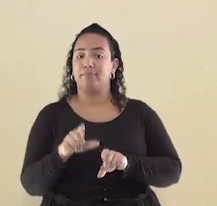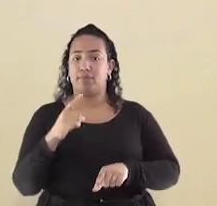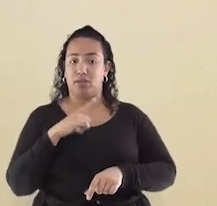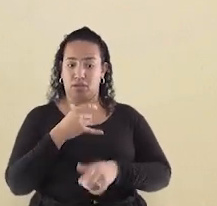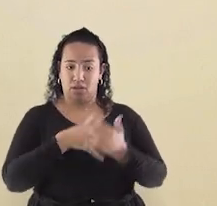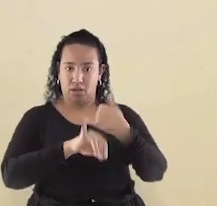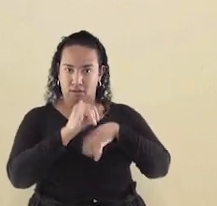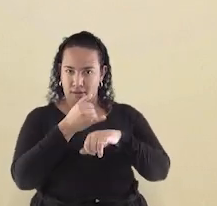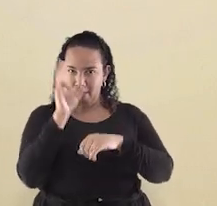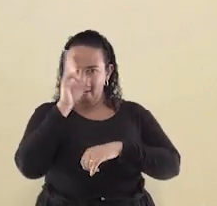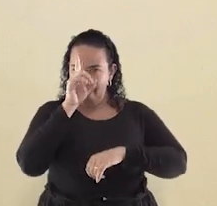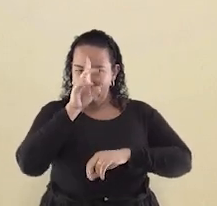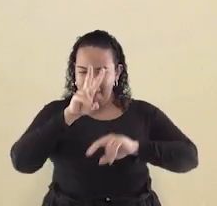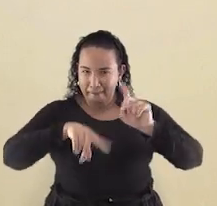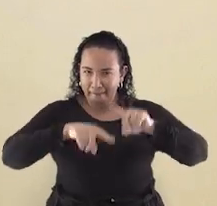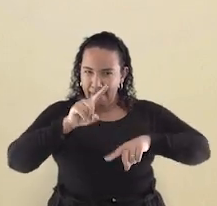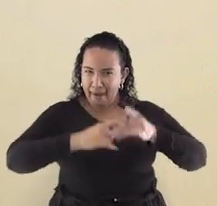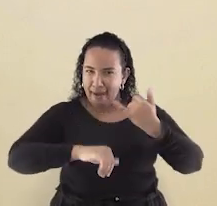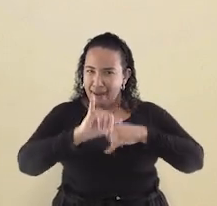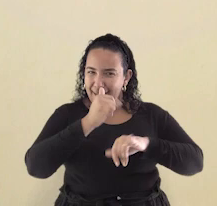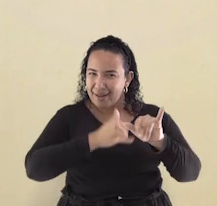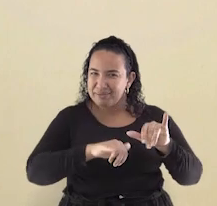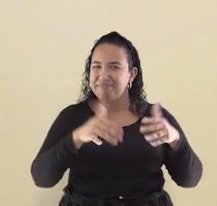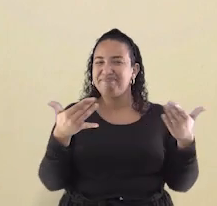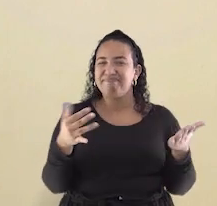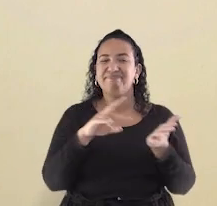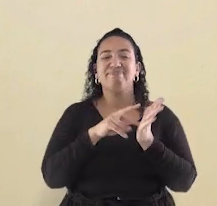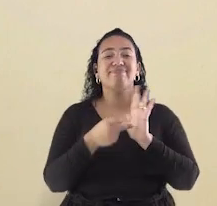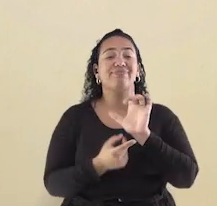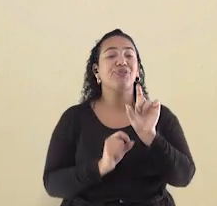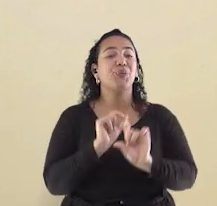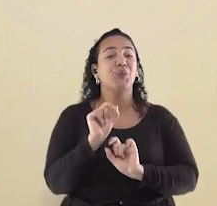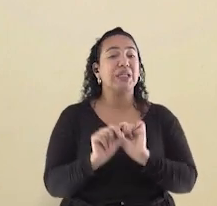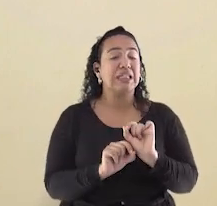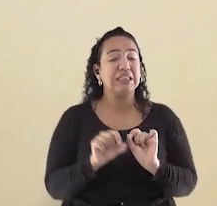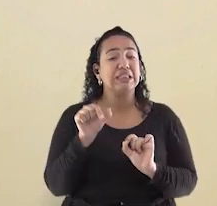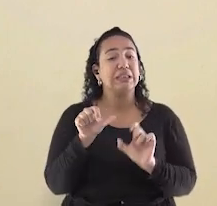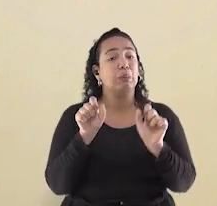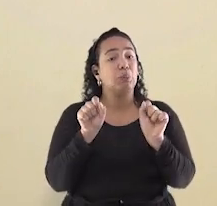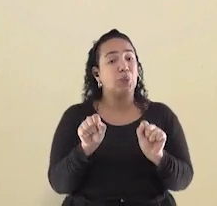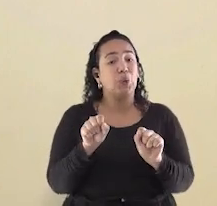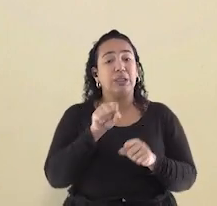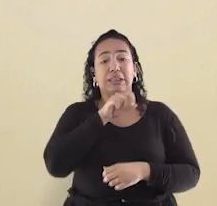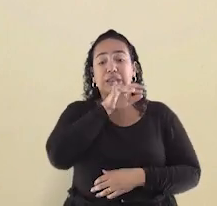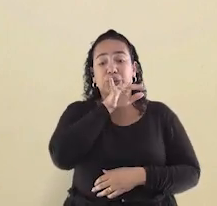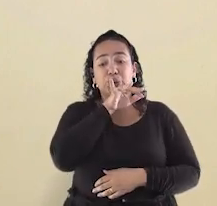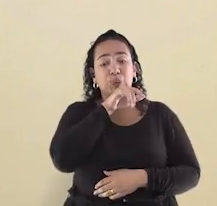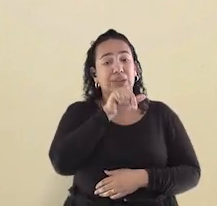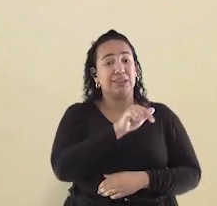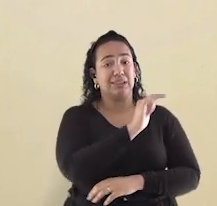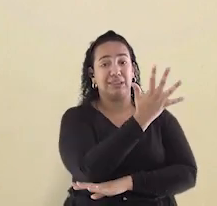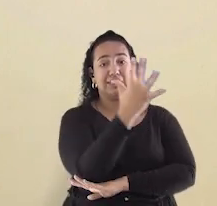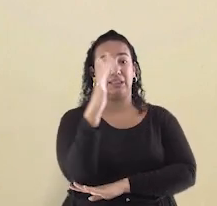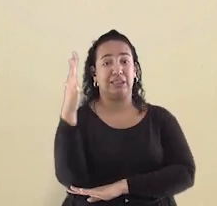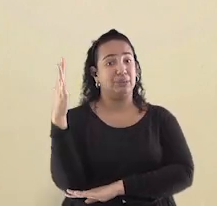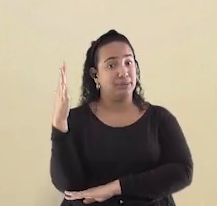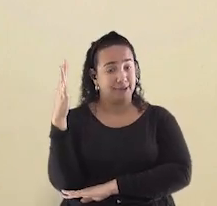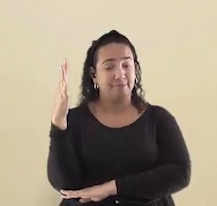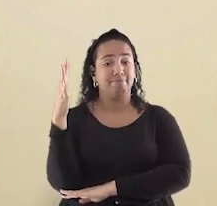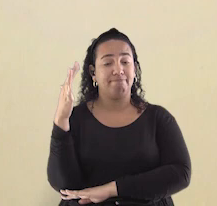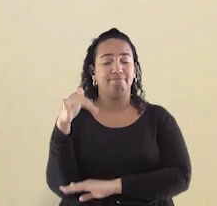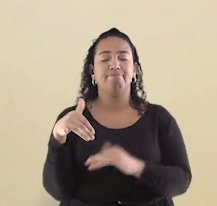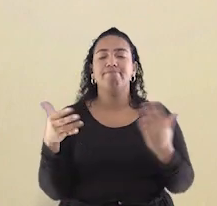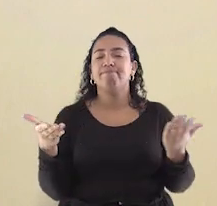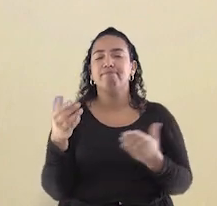são produtos químicos, como eu falei antes. Isso quer dizer que eles podem causar prejuízos, coisas ruins para a natureza. Por